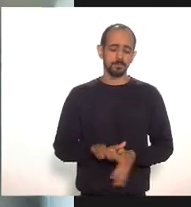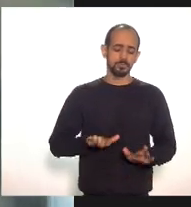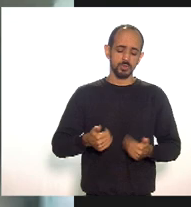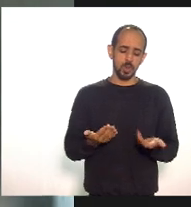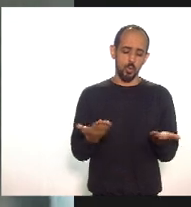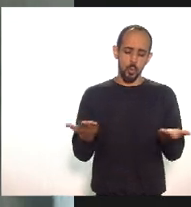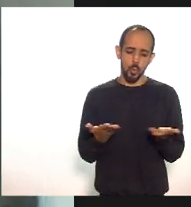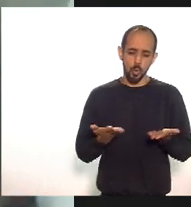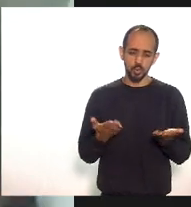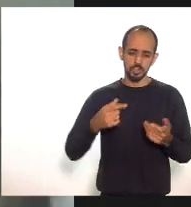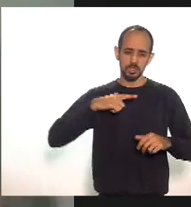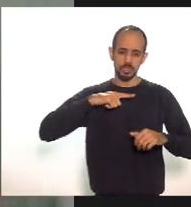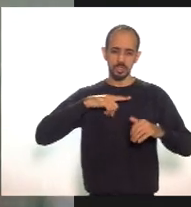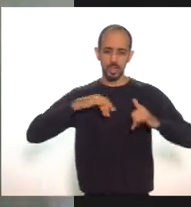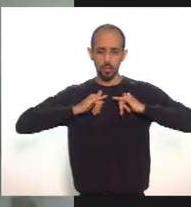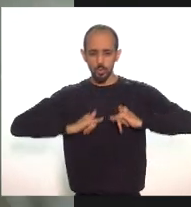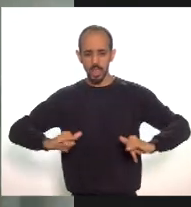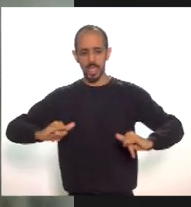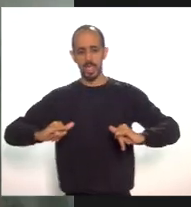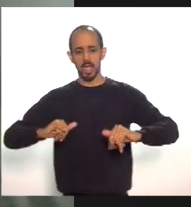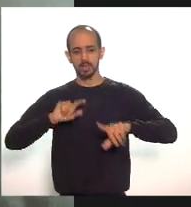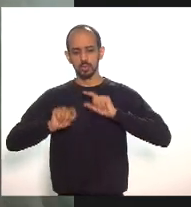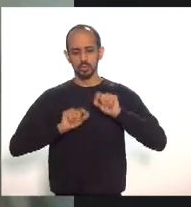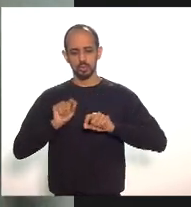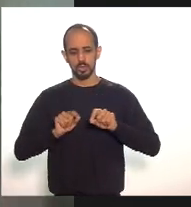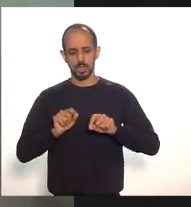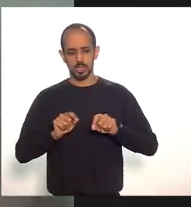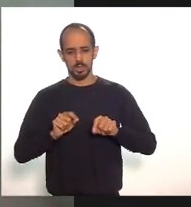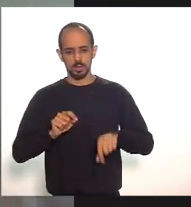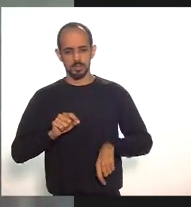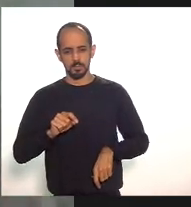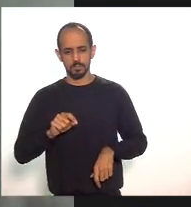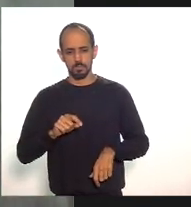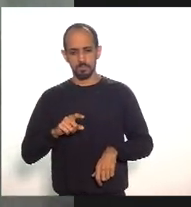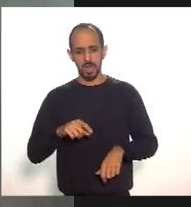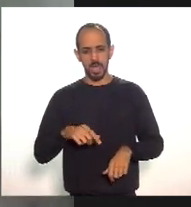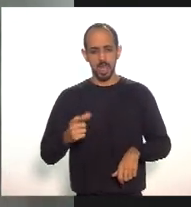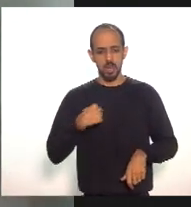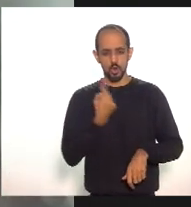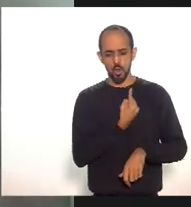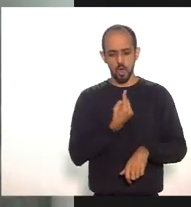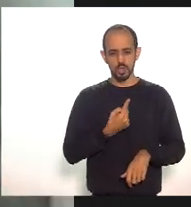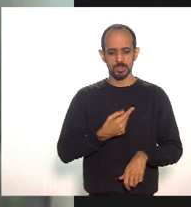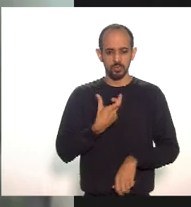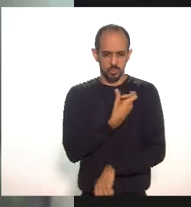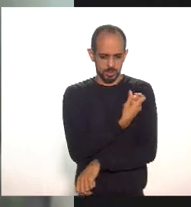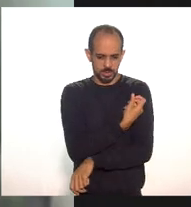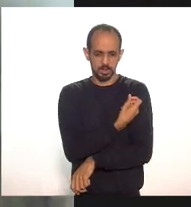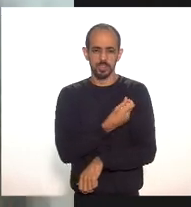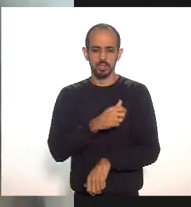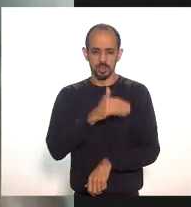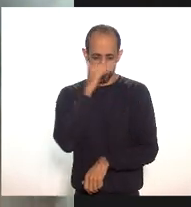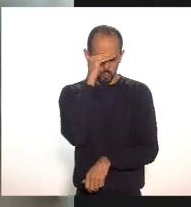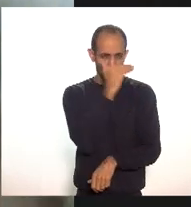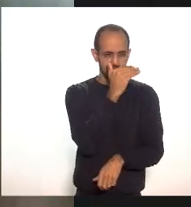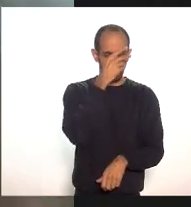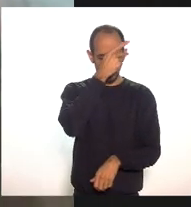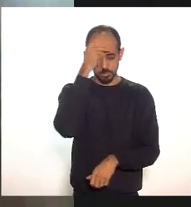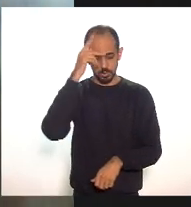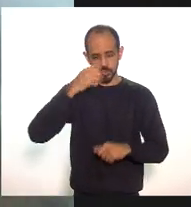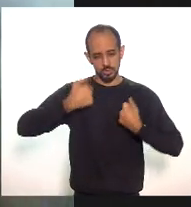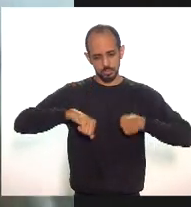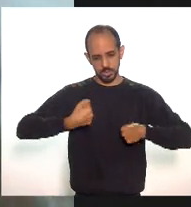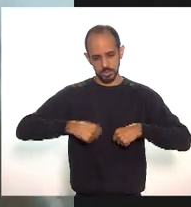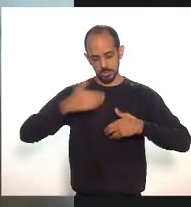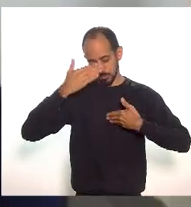de um recado foi uma dose da nossa vacina uma dose de respeito aqueles que tanto tanto precisa muito obrigado